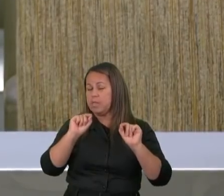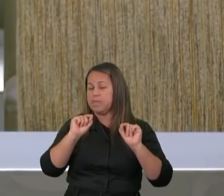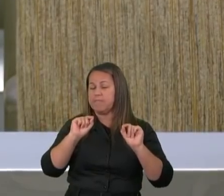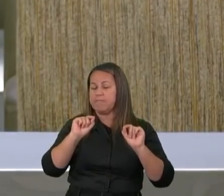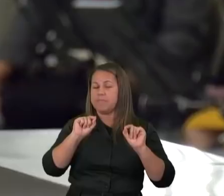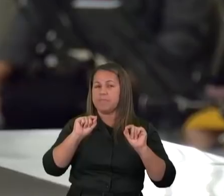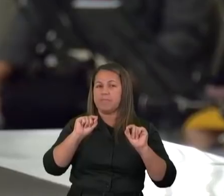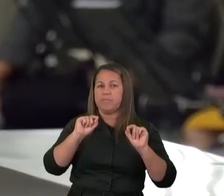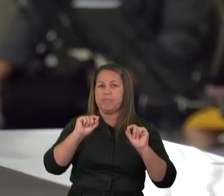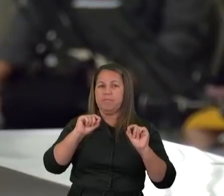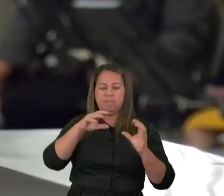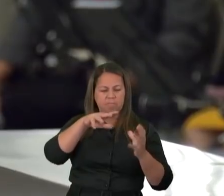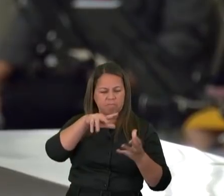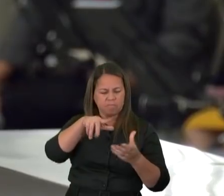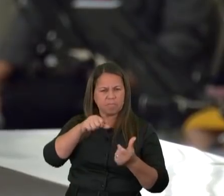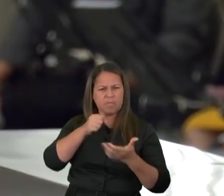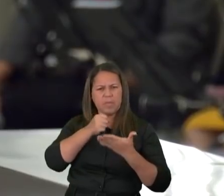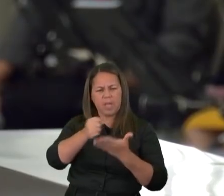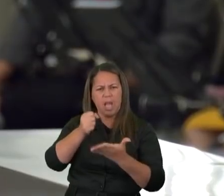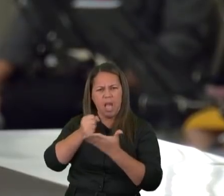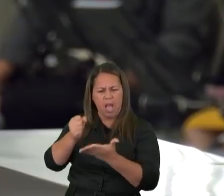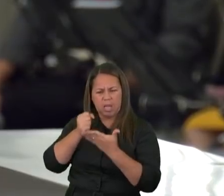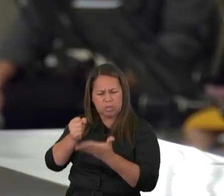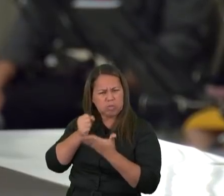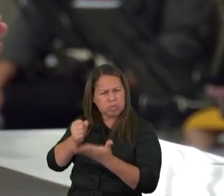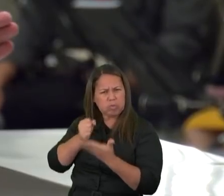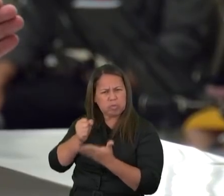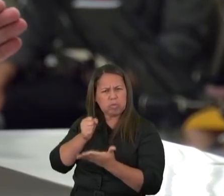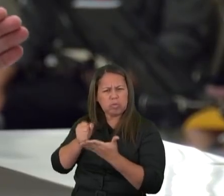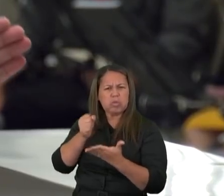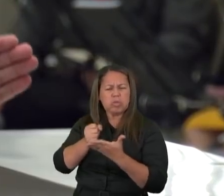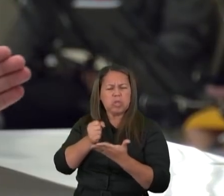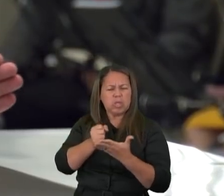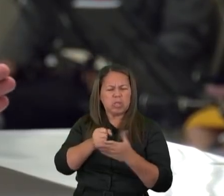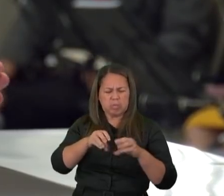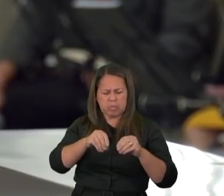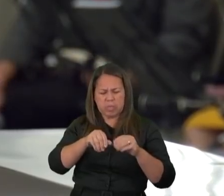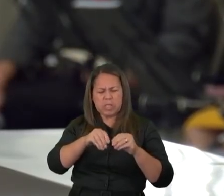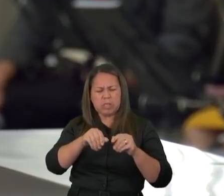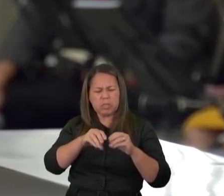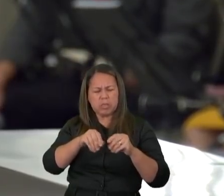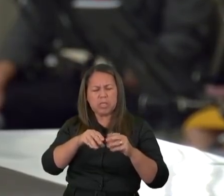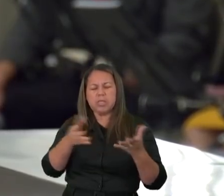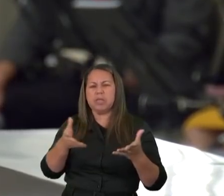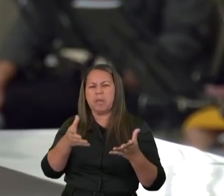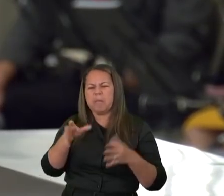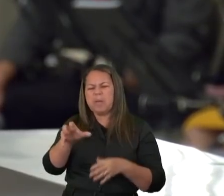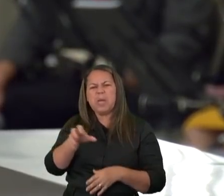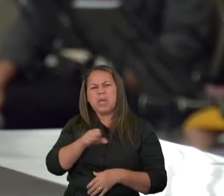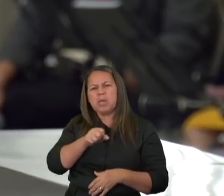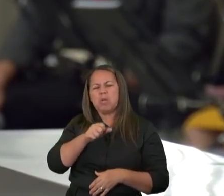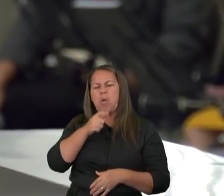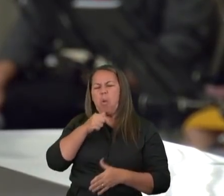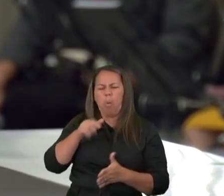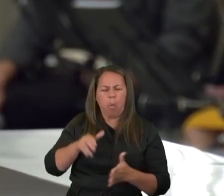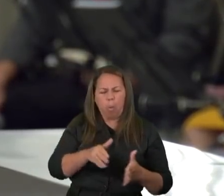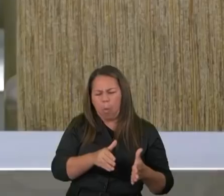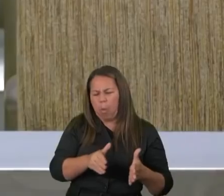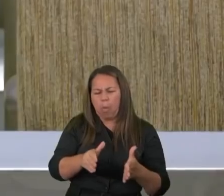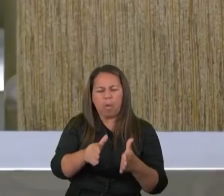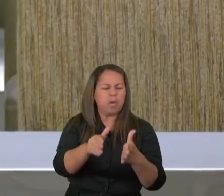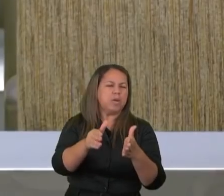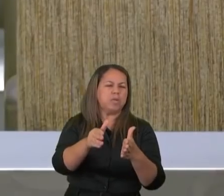terra ajudou a mulher, a terra abriu a sua boca e tragou o rio que o